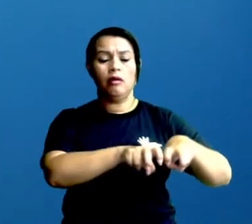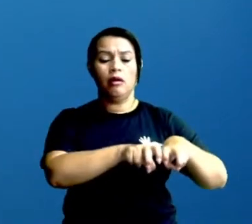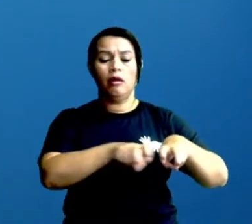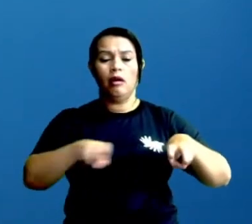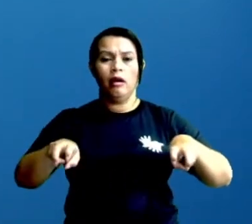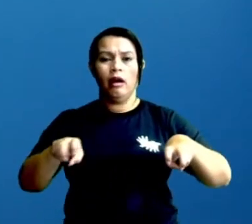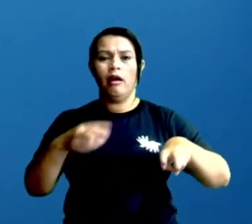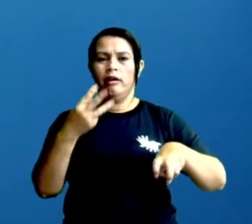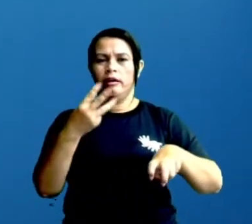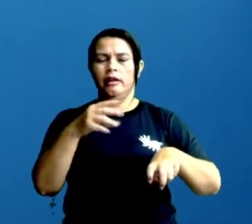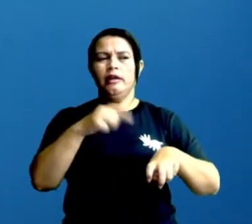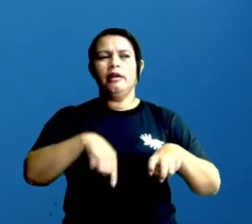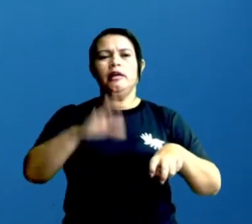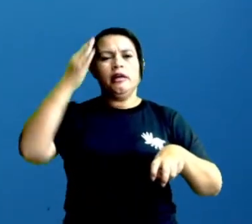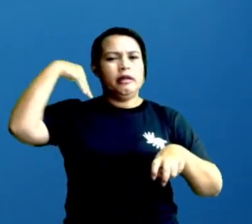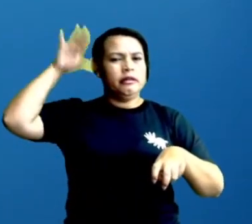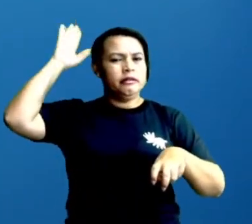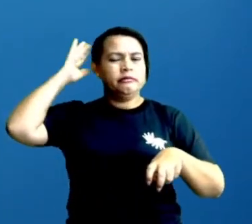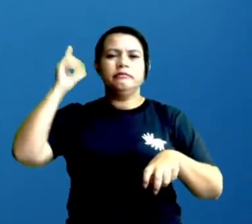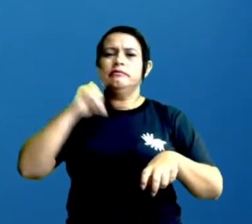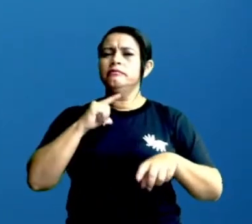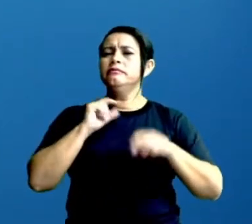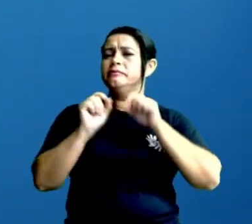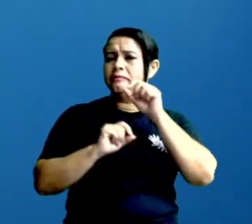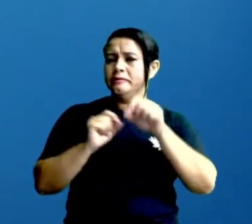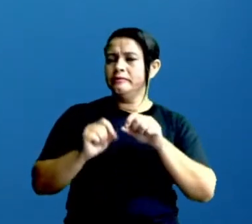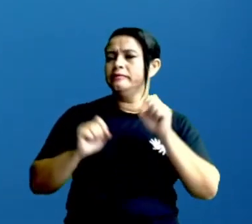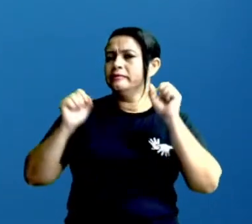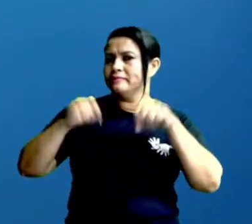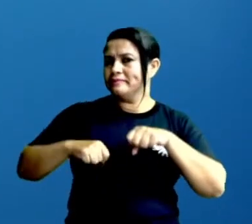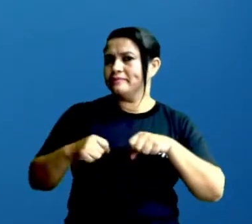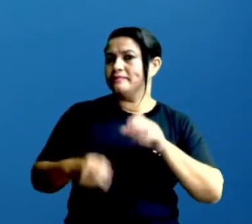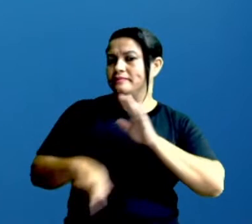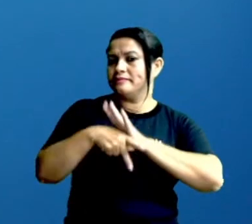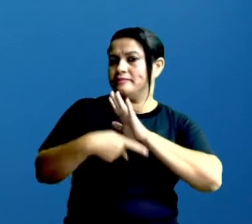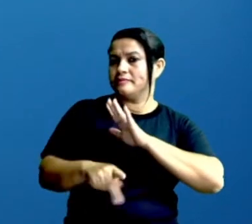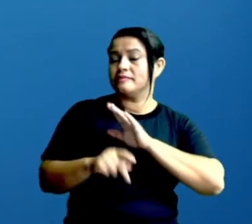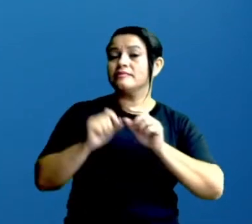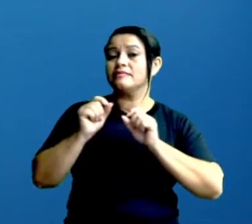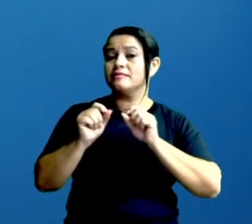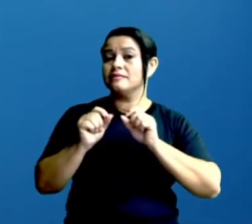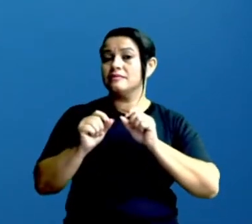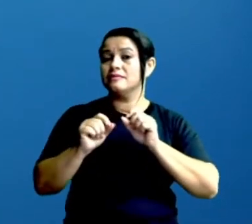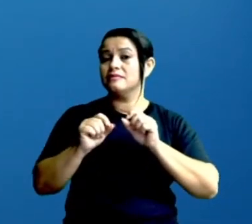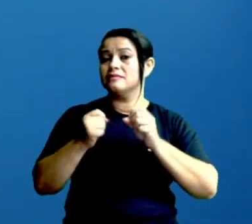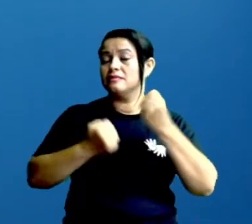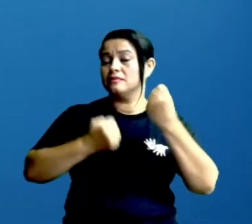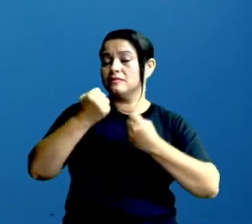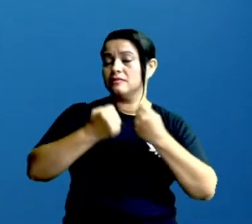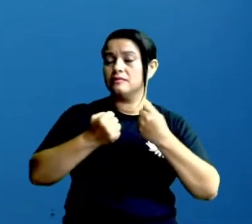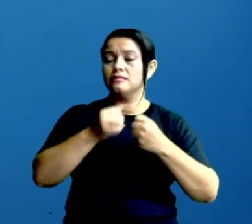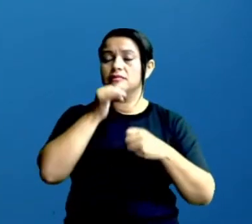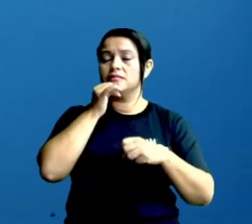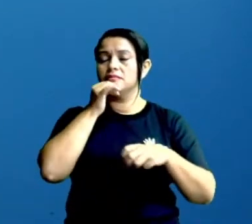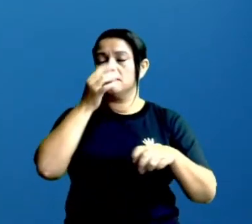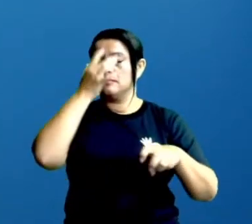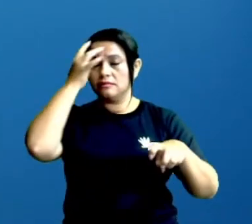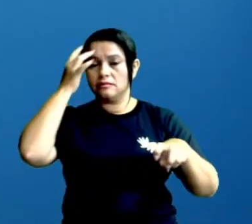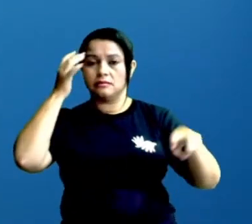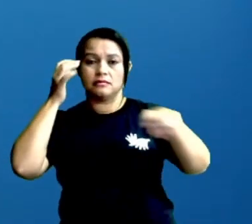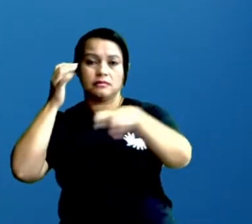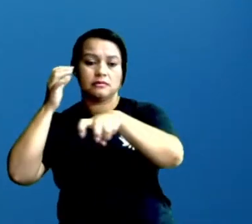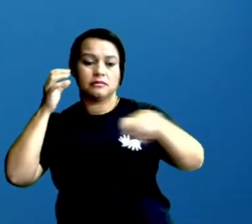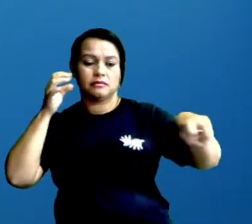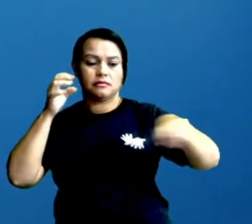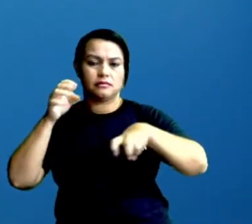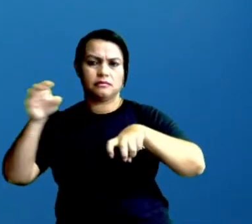atrás. Ou seja, a capacidade desse carro, né? Se a gente colocar uma pessoa a mais, está certo? Não, né?